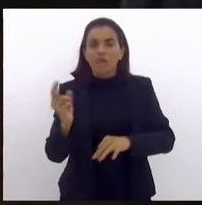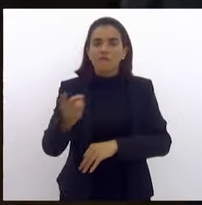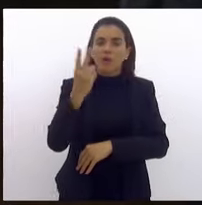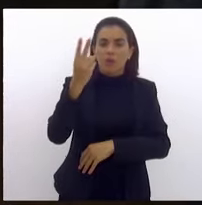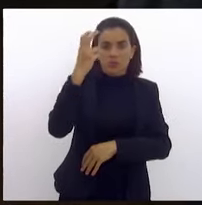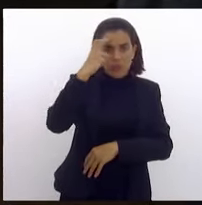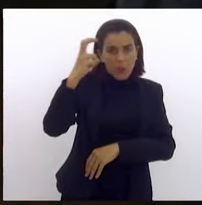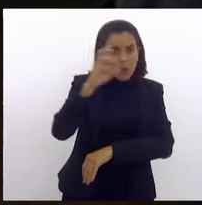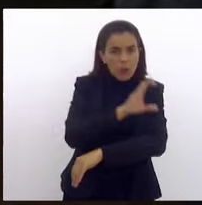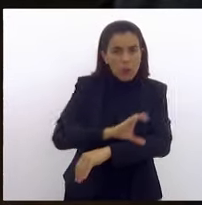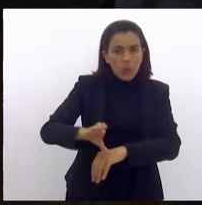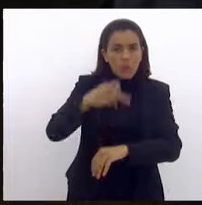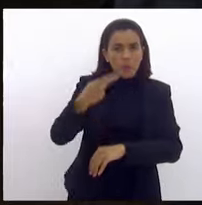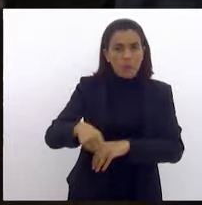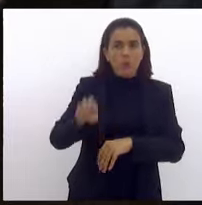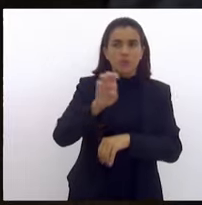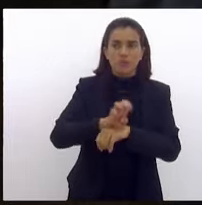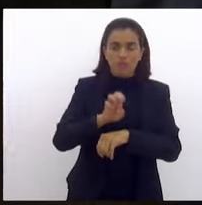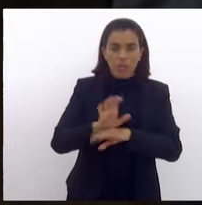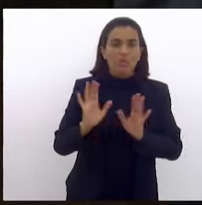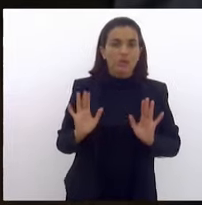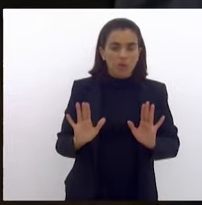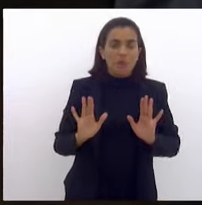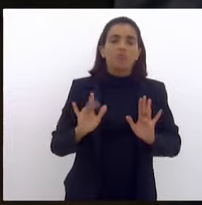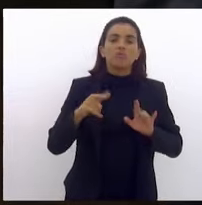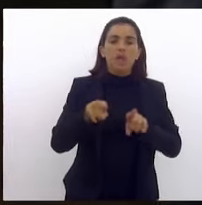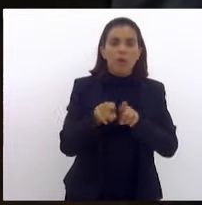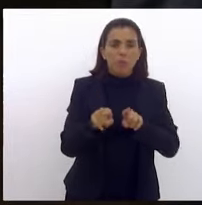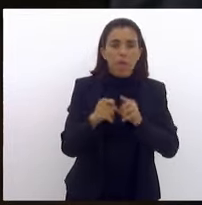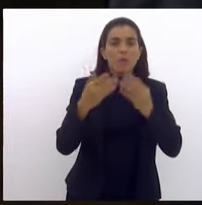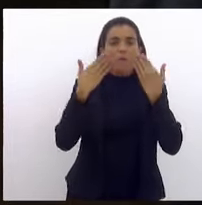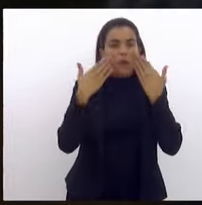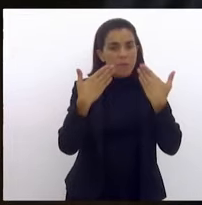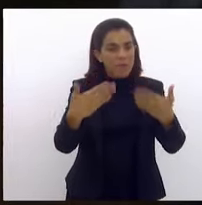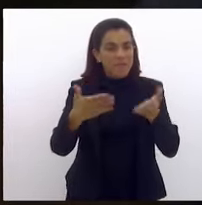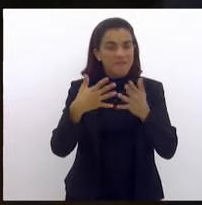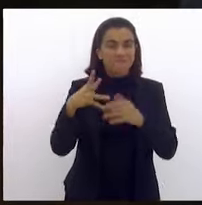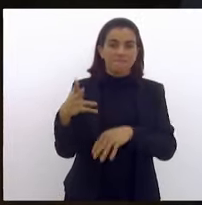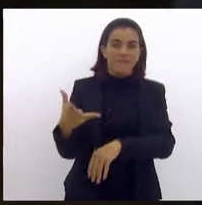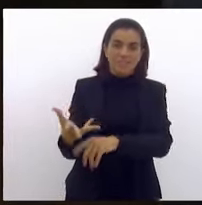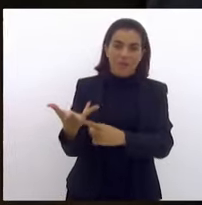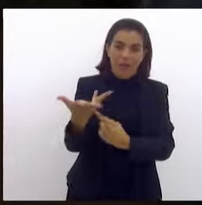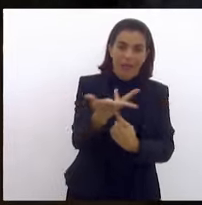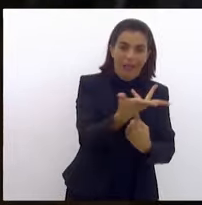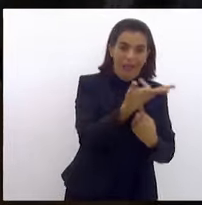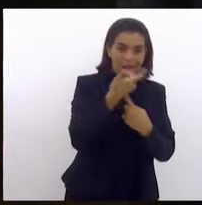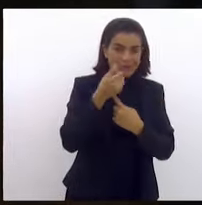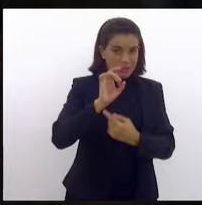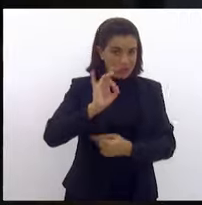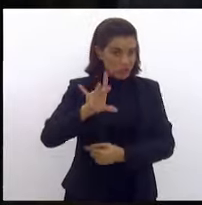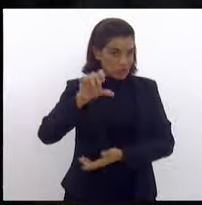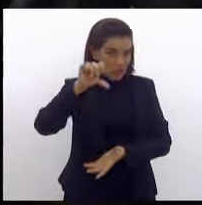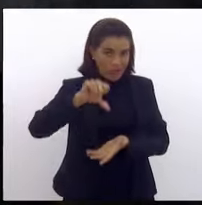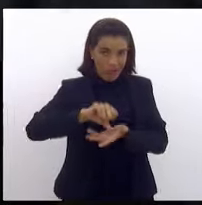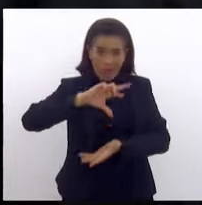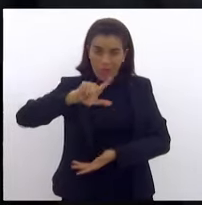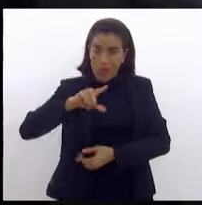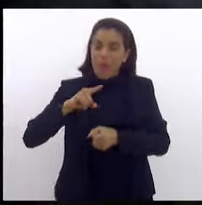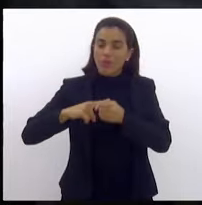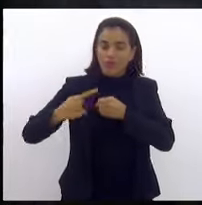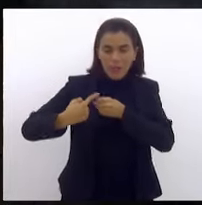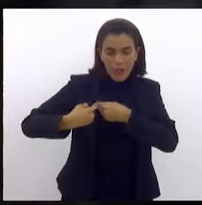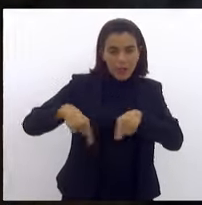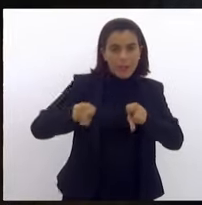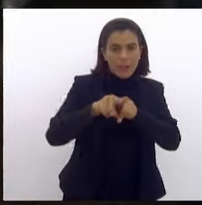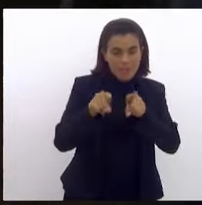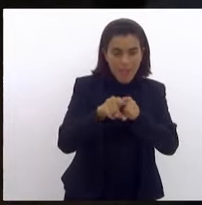a cultura do nosso Estado, valorizar uma manifestação artística fundamental, que não é só da capital, que é do interior do